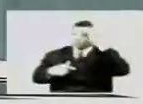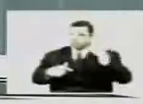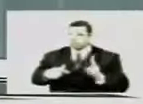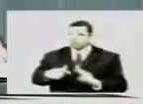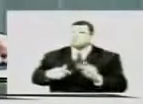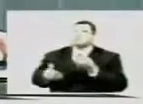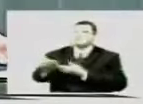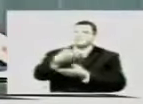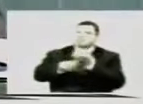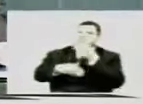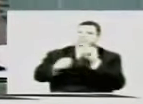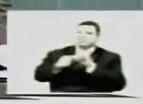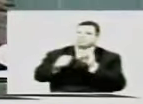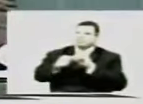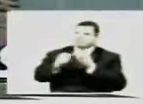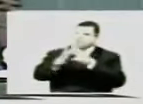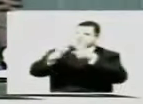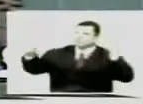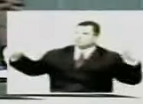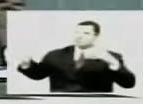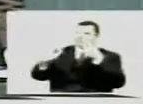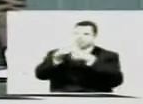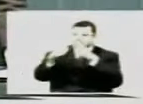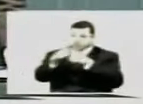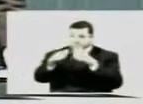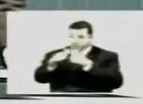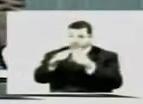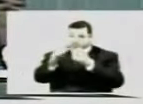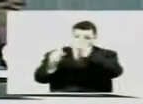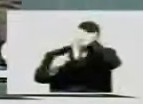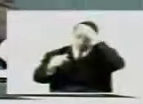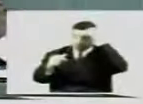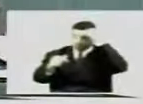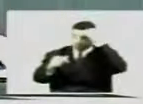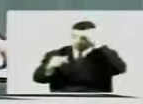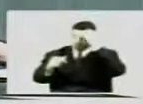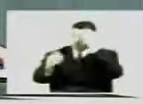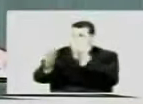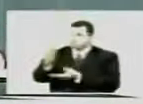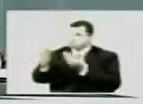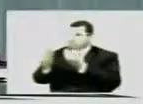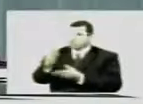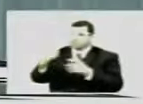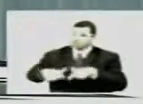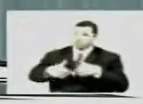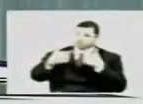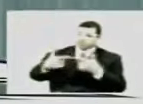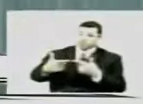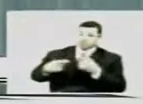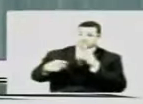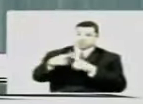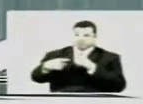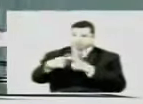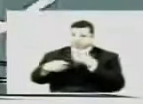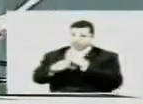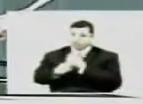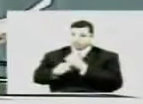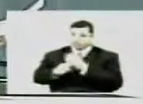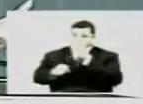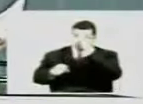de captar recursos para resolver um dos maiores problemas urbanos da cidade, perderá essa oportunidade por conta